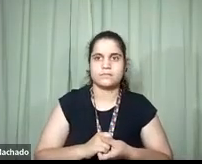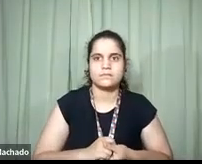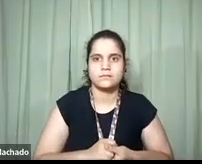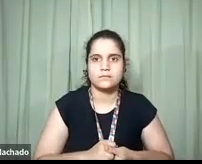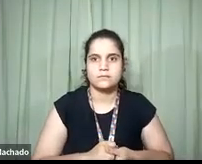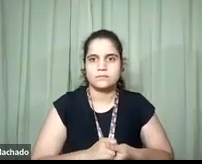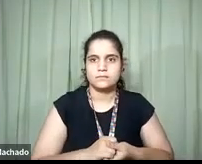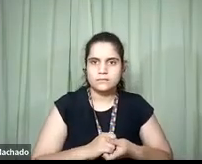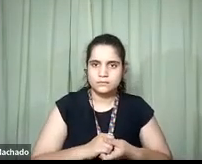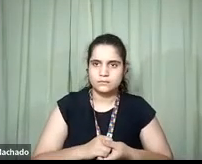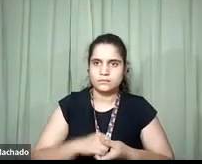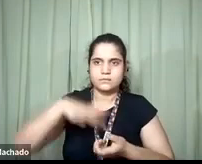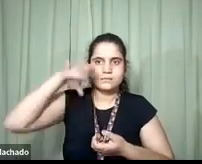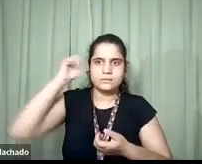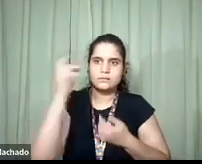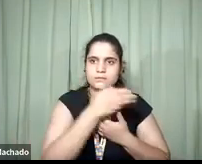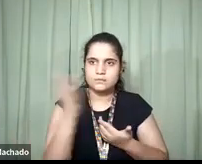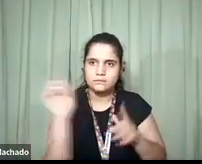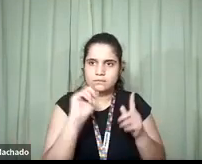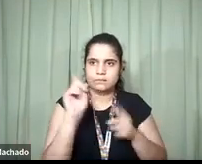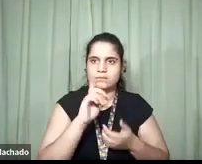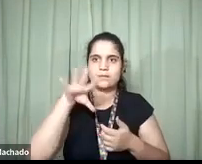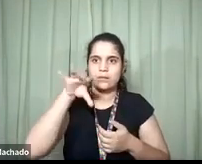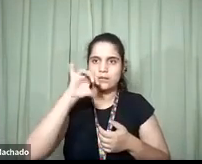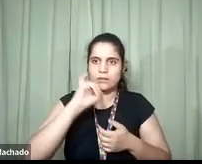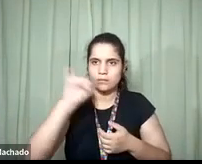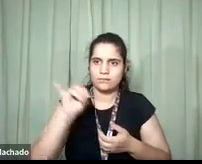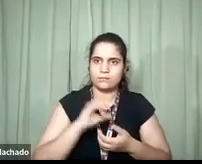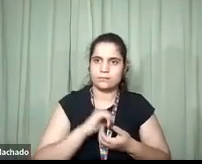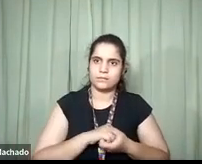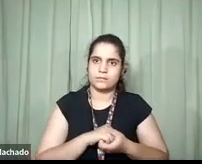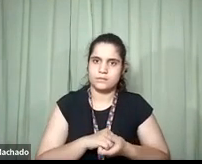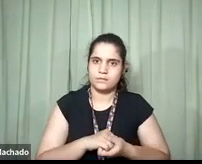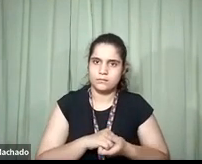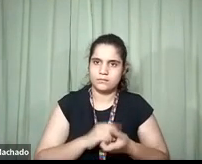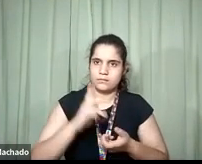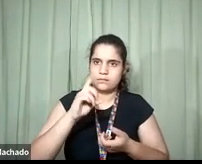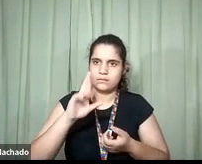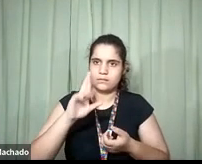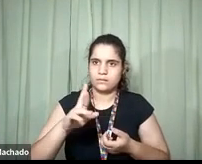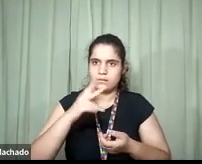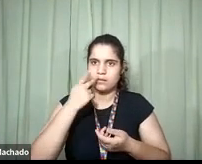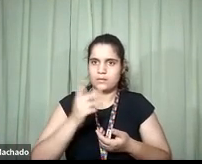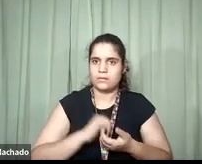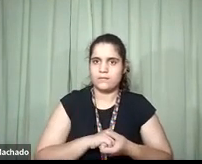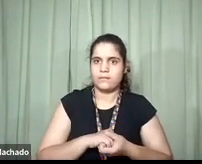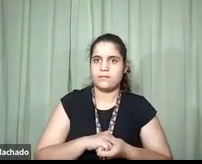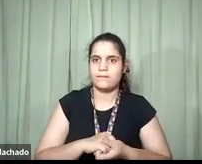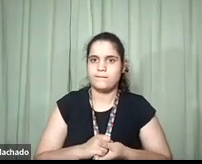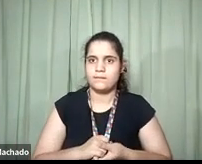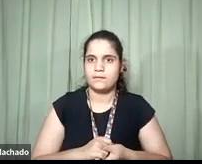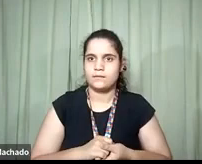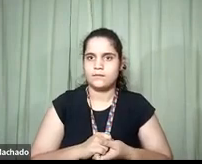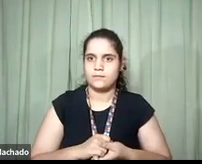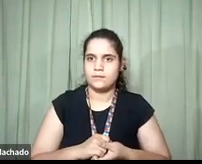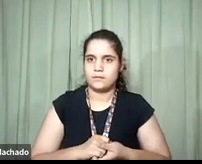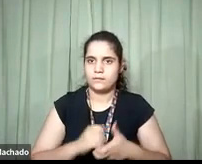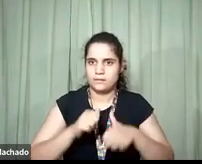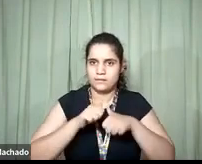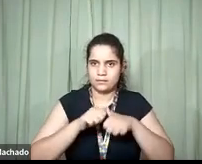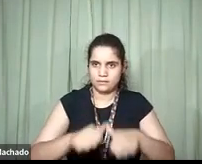Eu não estou ouvindo vocês. Oi? Sim, doutor Salomão, eu